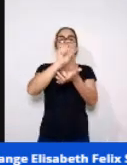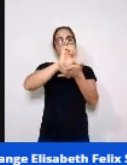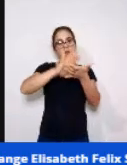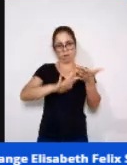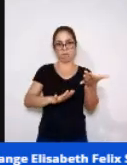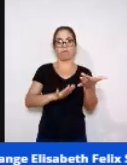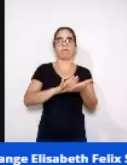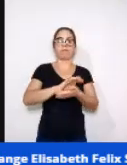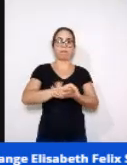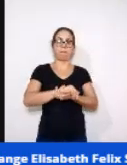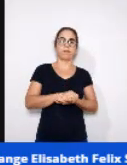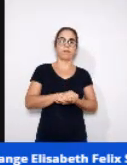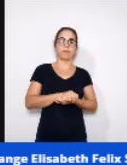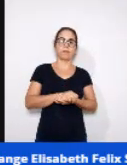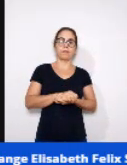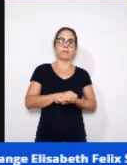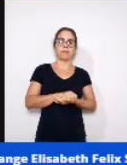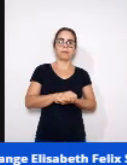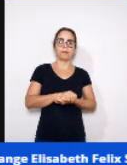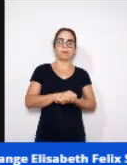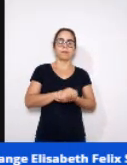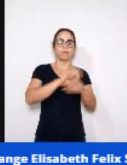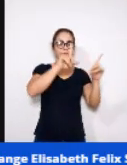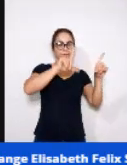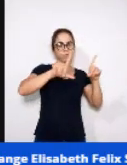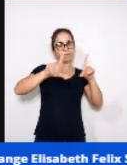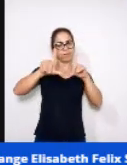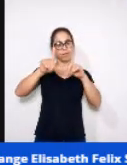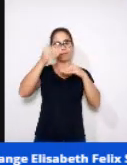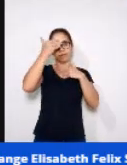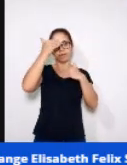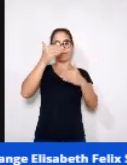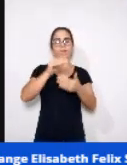Próximo slide, por gentileza. Muito obrigado.